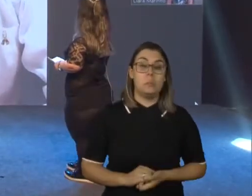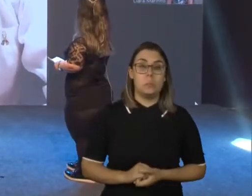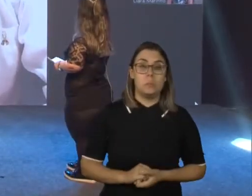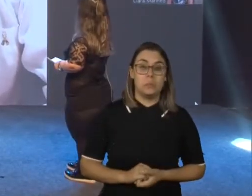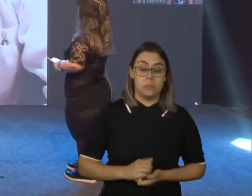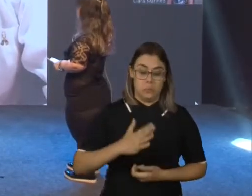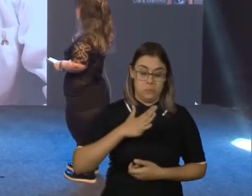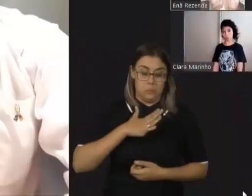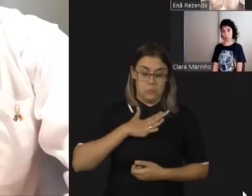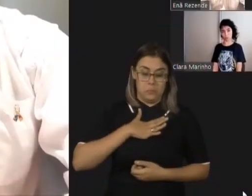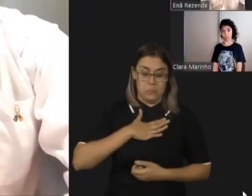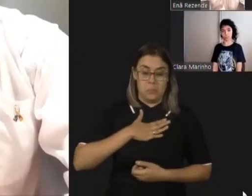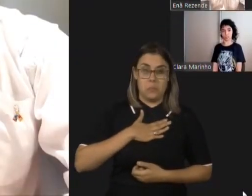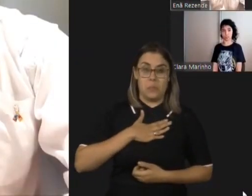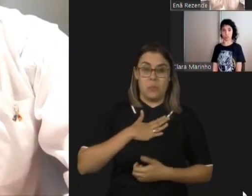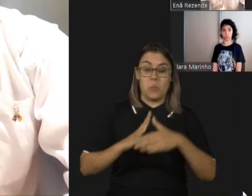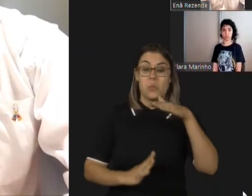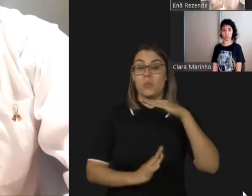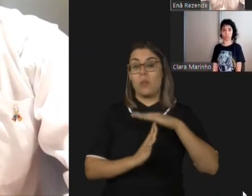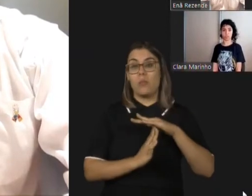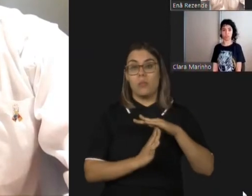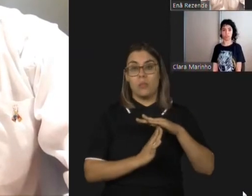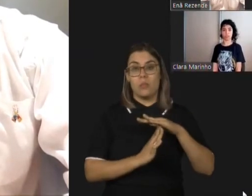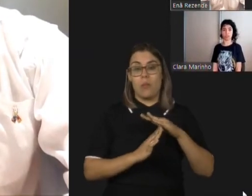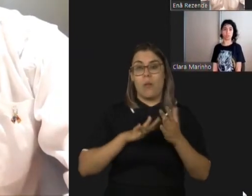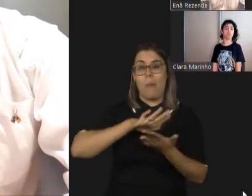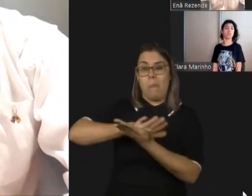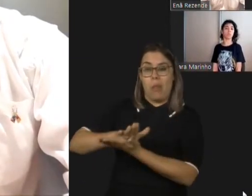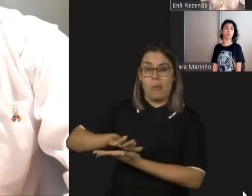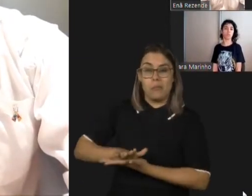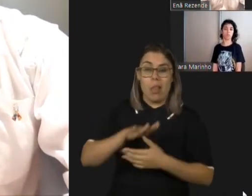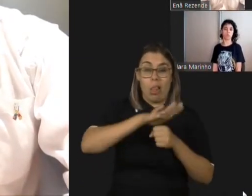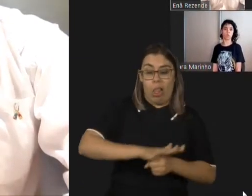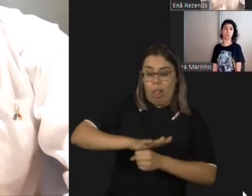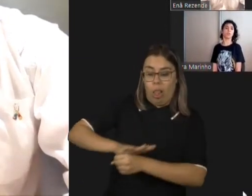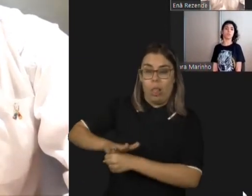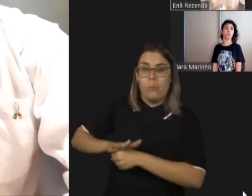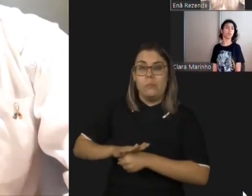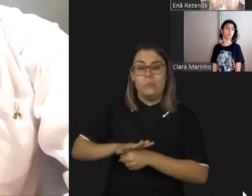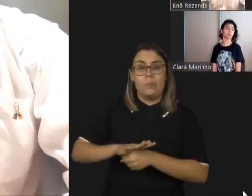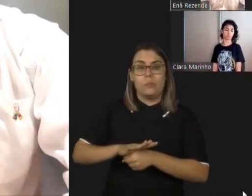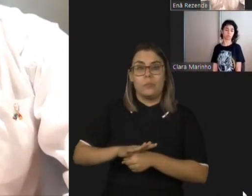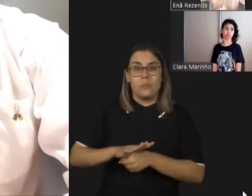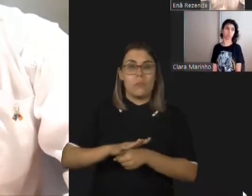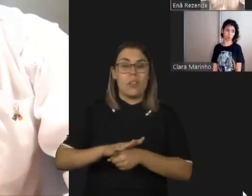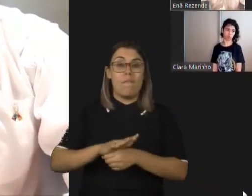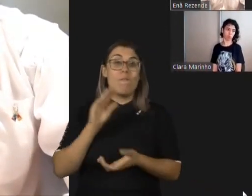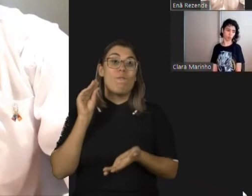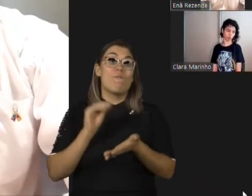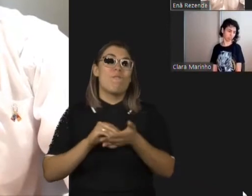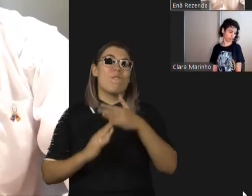O meu maior obstáculo é o preconceito, o capacitismo.